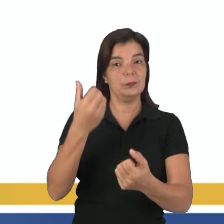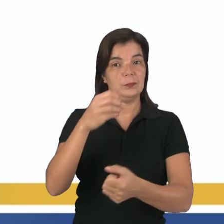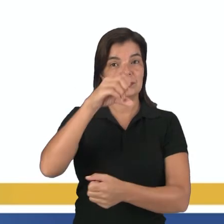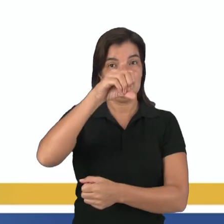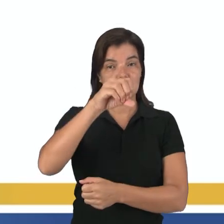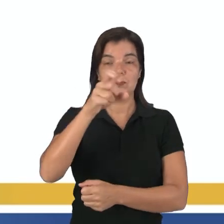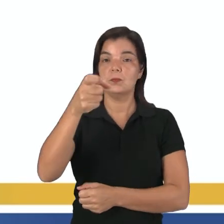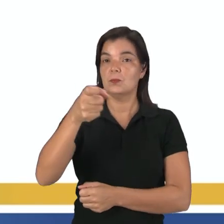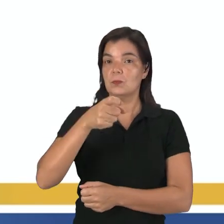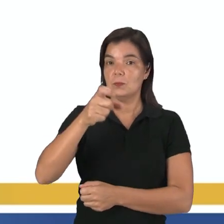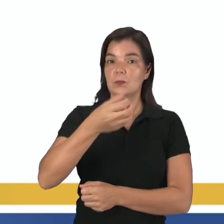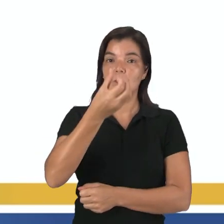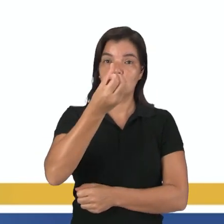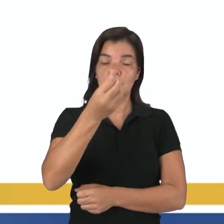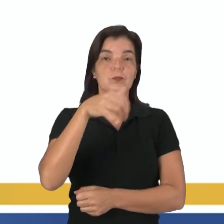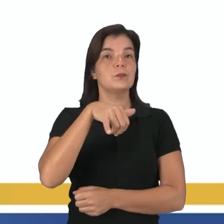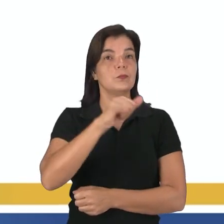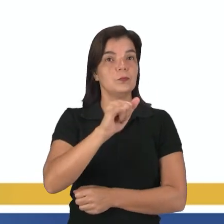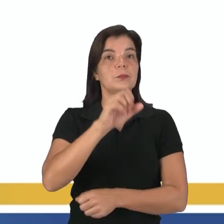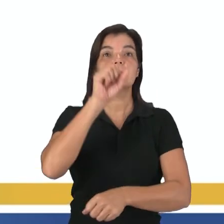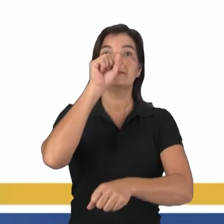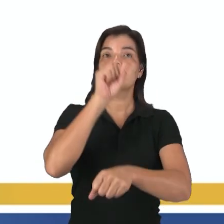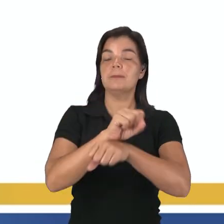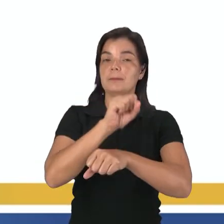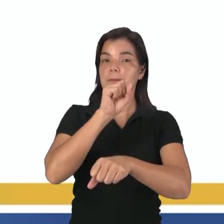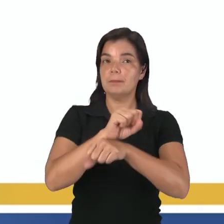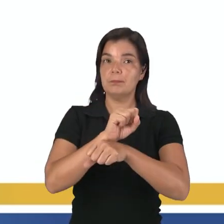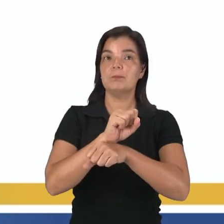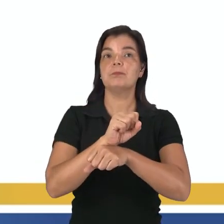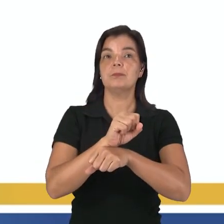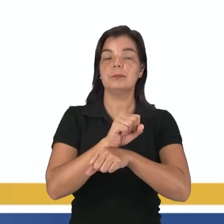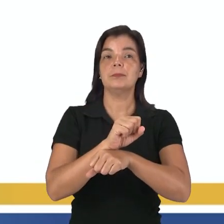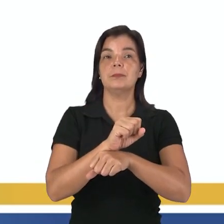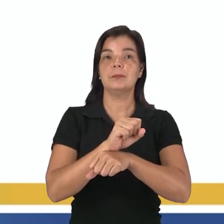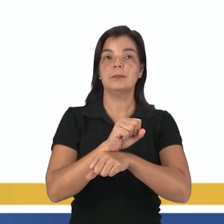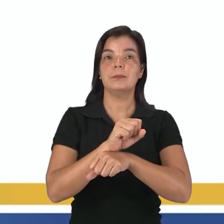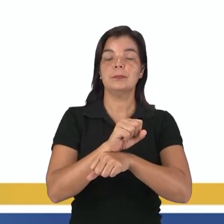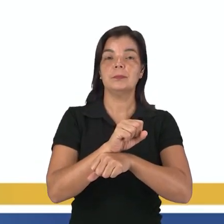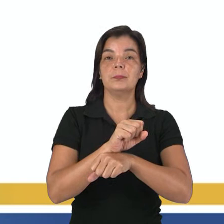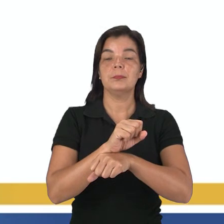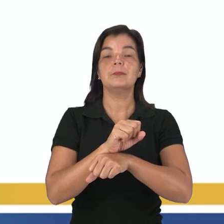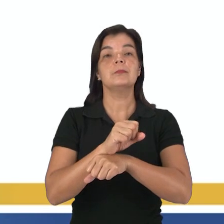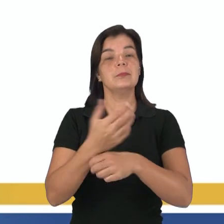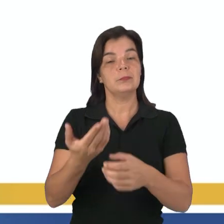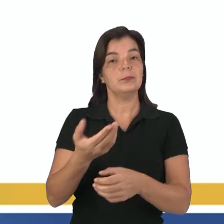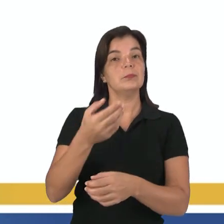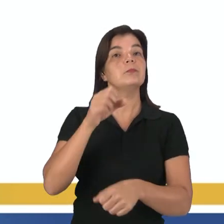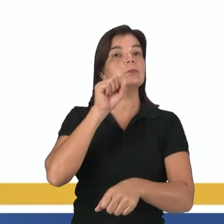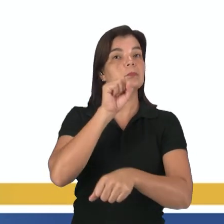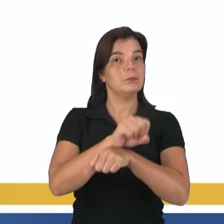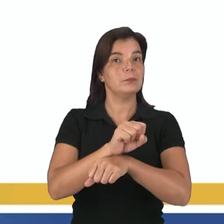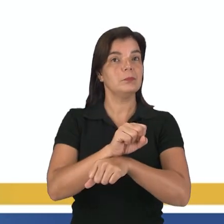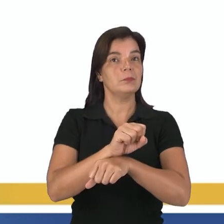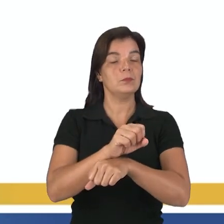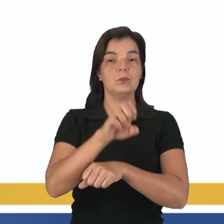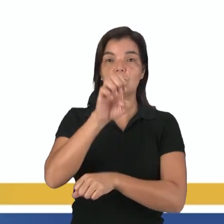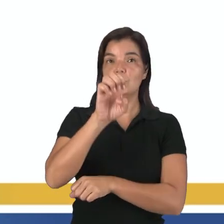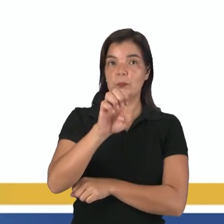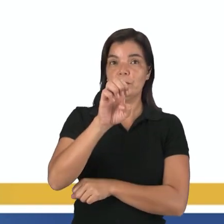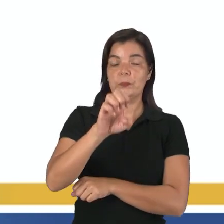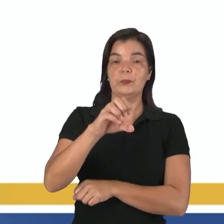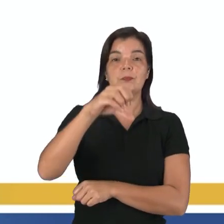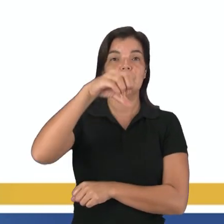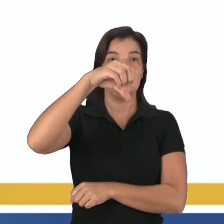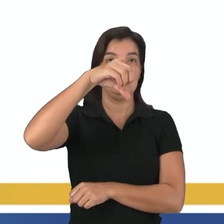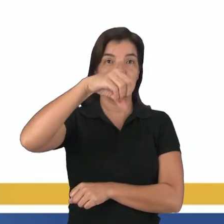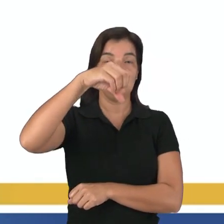969 no II X6 no eixo Y e em seguida né ela foi até o